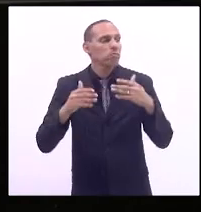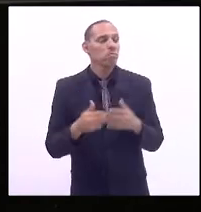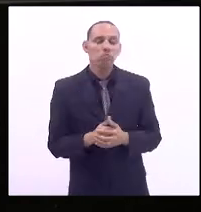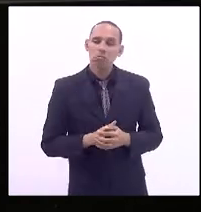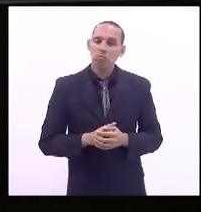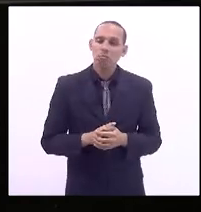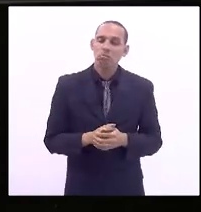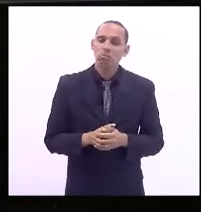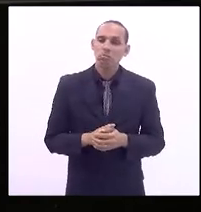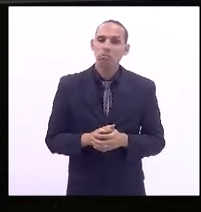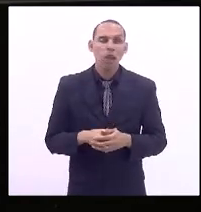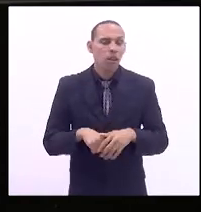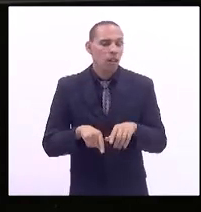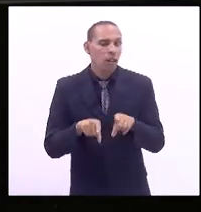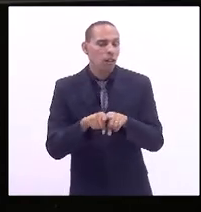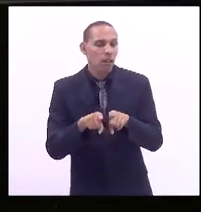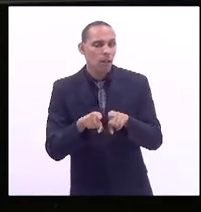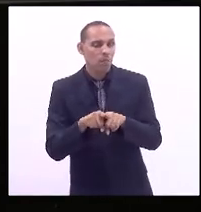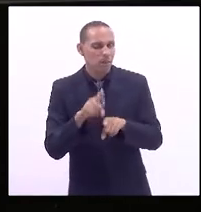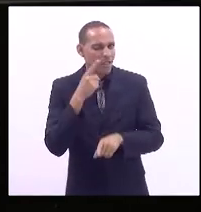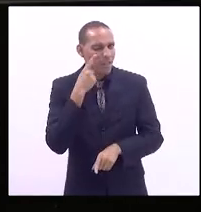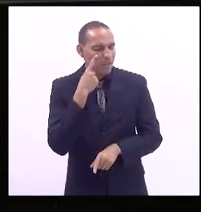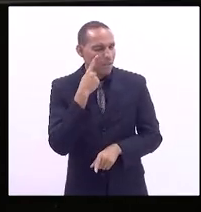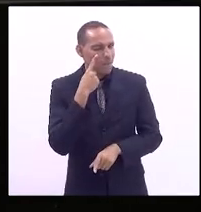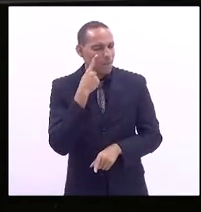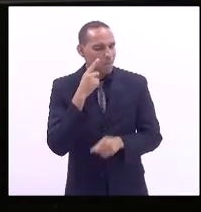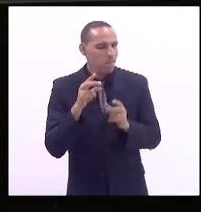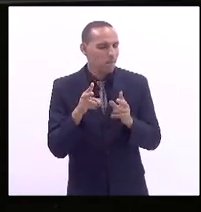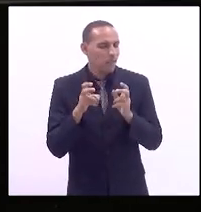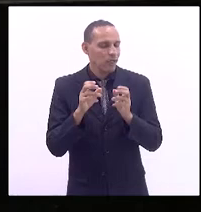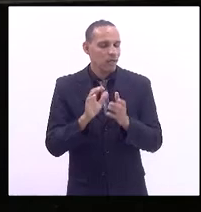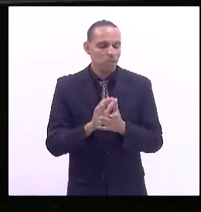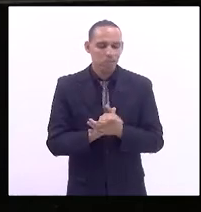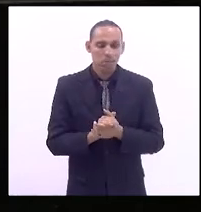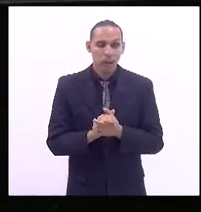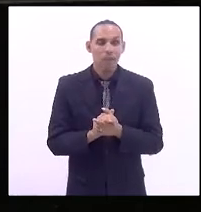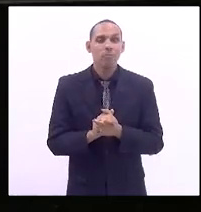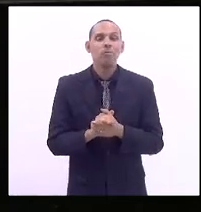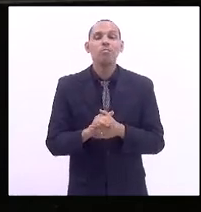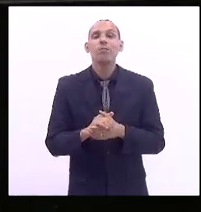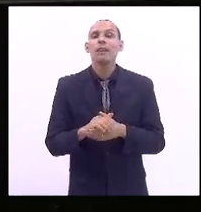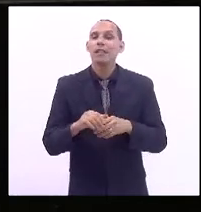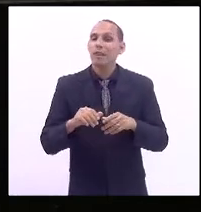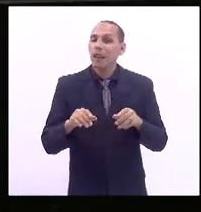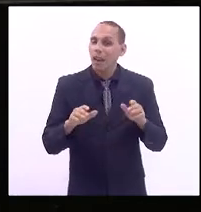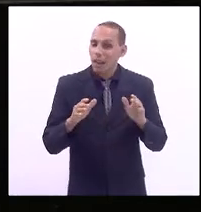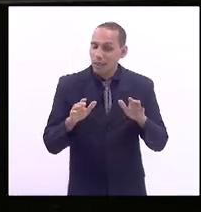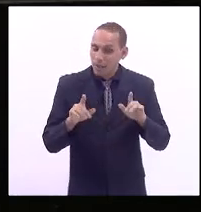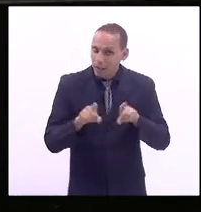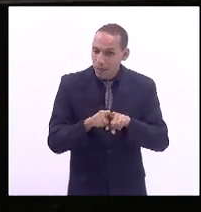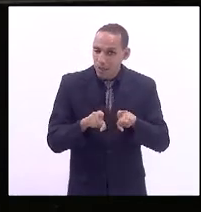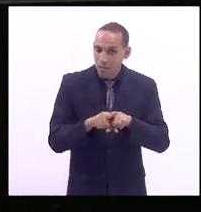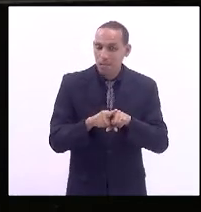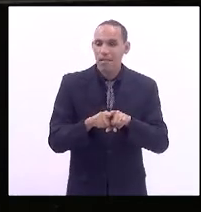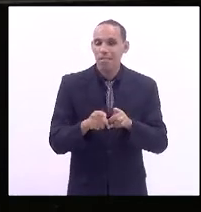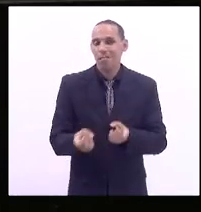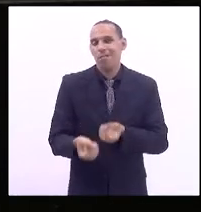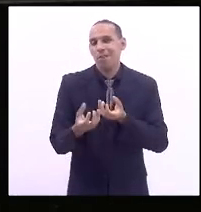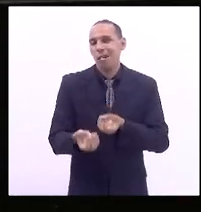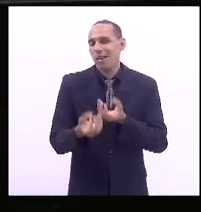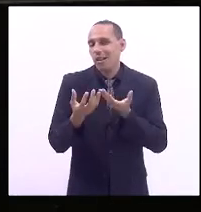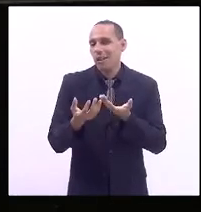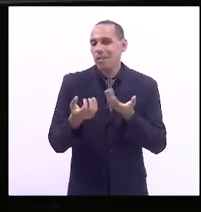e ao mesmo tempo a igreja conexão as coisas ao mesmo tempo Aí forma ação diz que isto pode